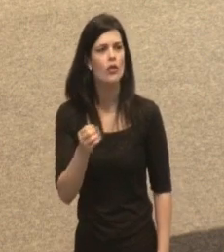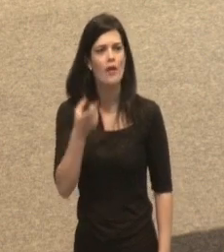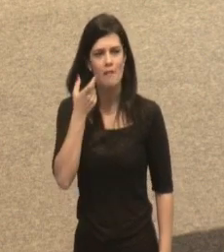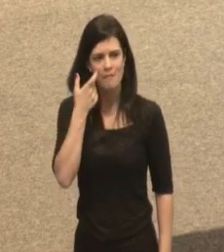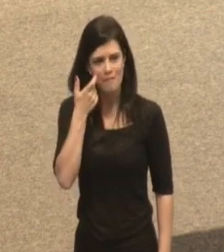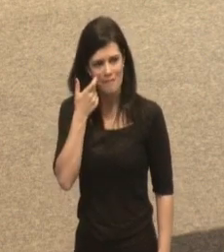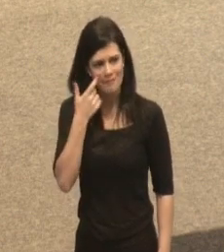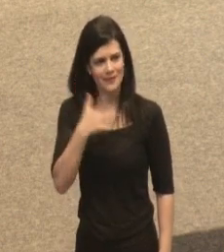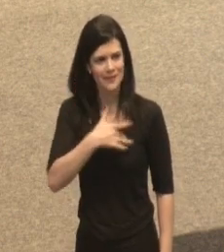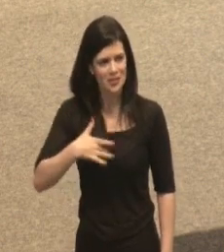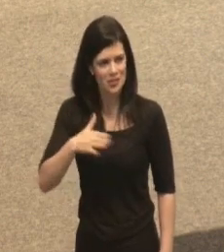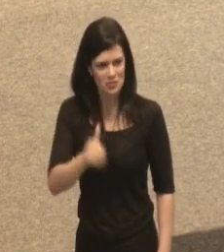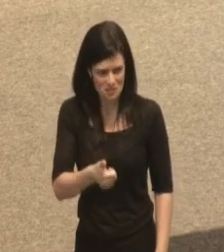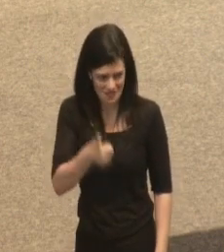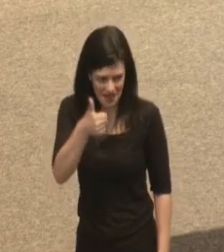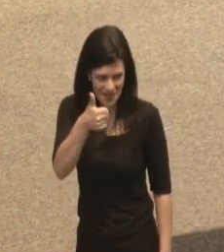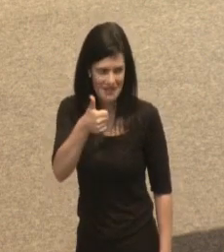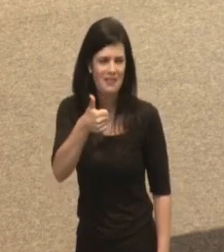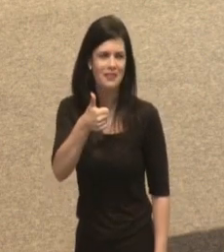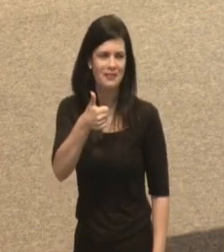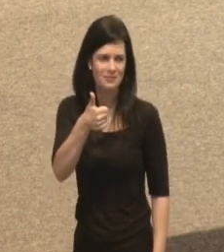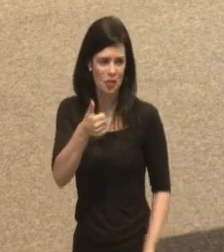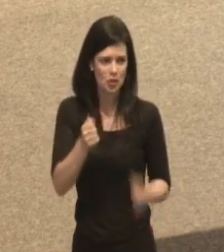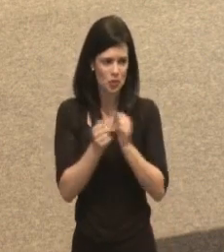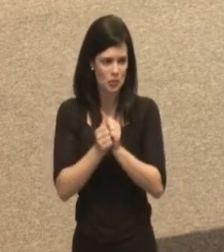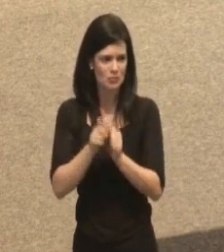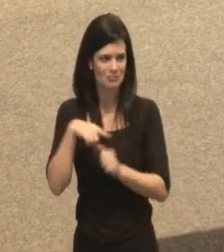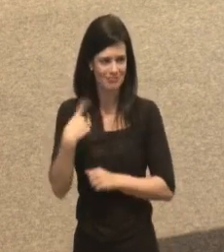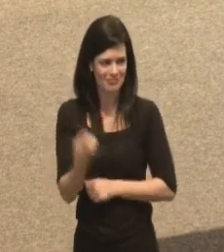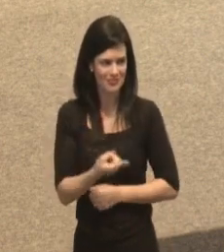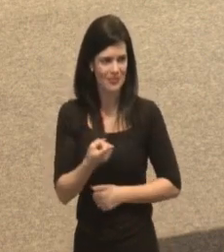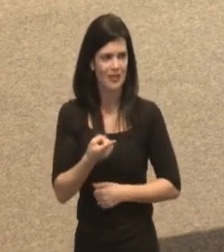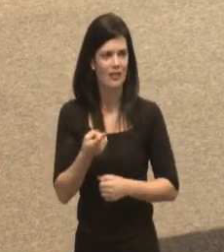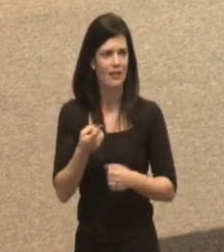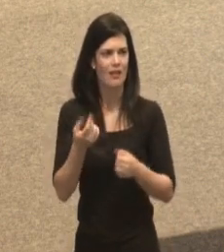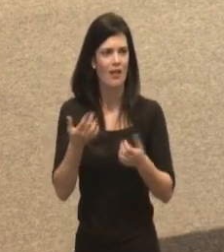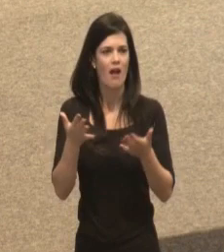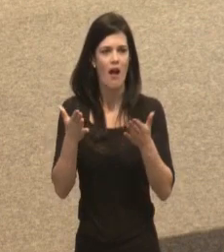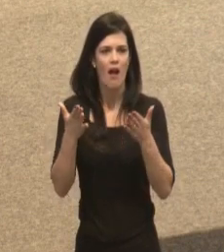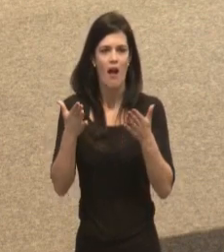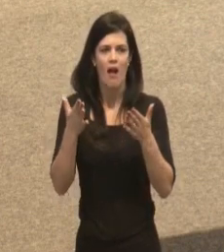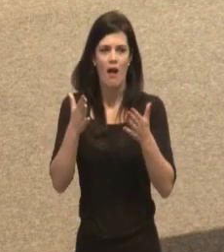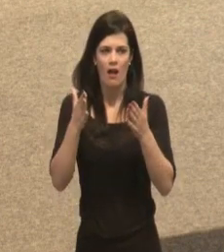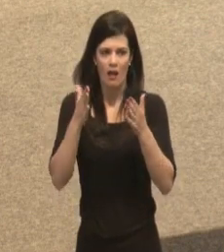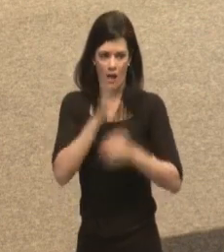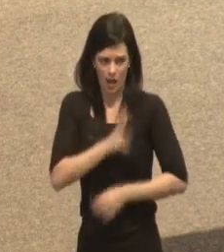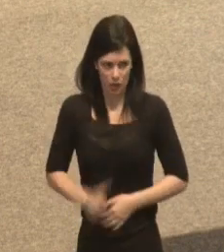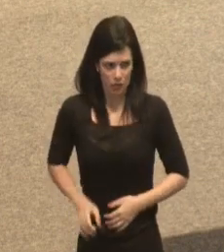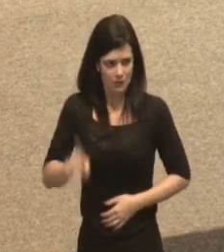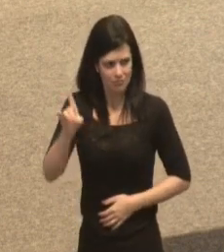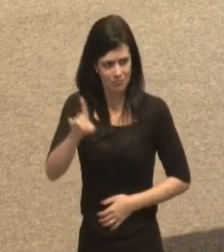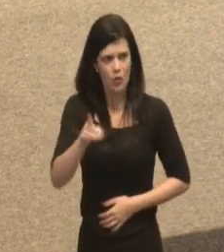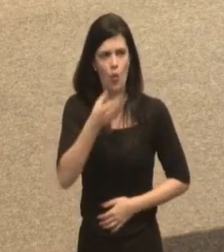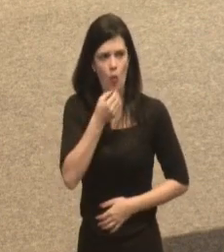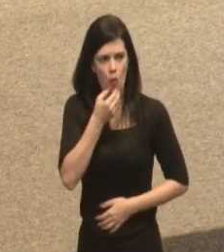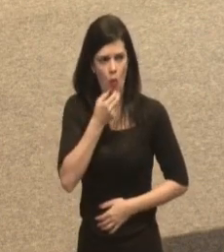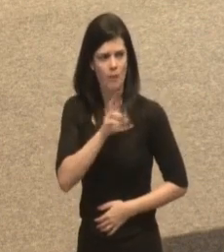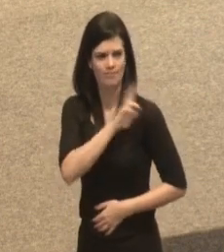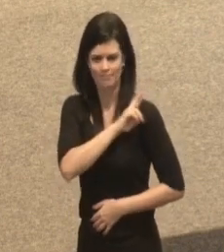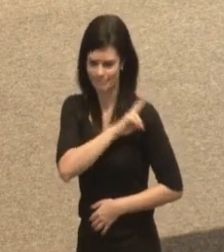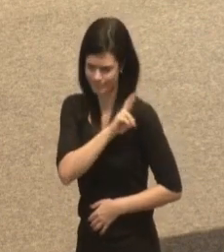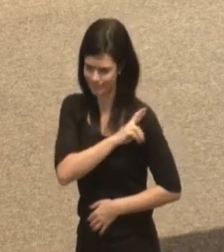está melhor de saúde, está conosco nesta manhã adorando a Deus. O irmão é um gigante na proclamação do evangelho ali